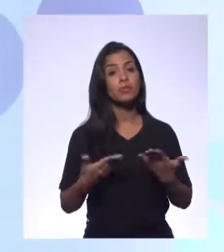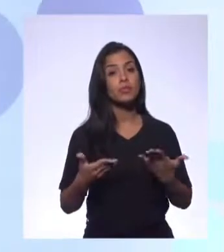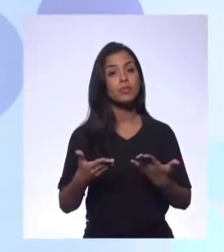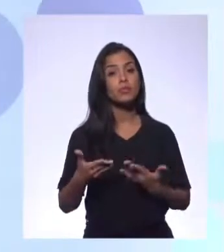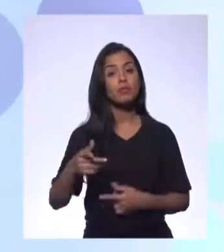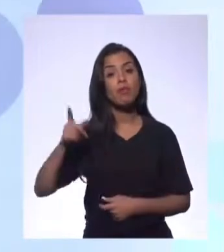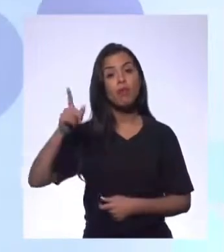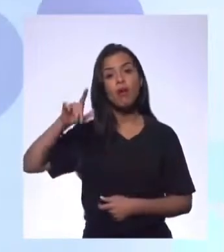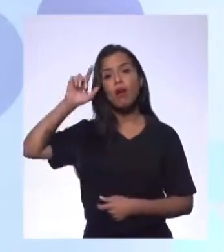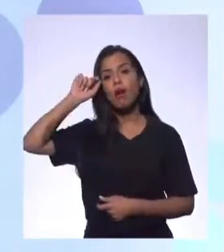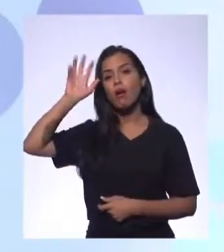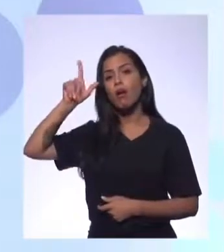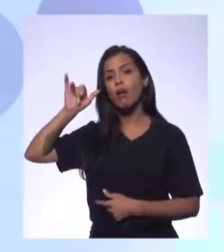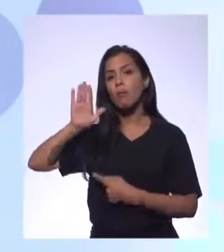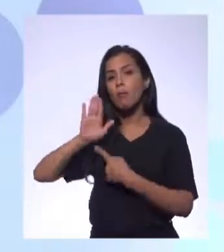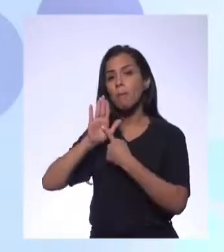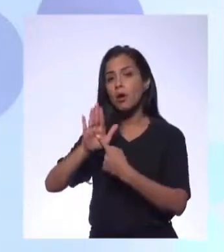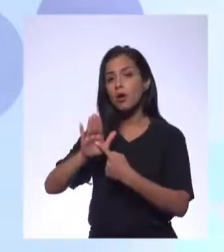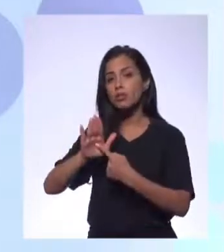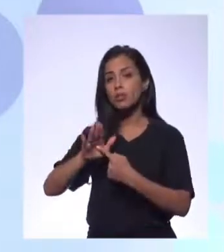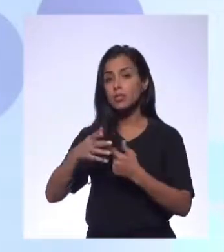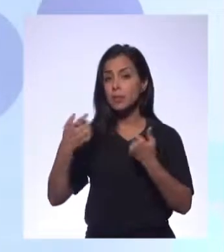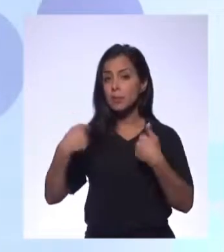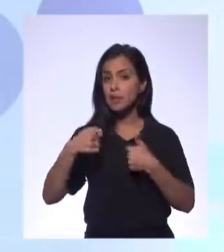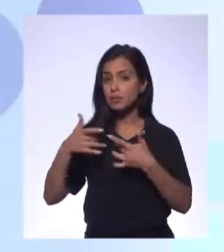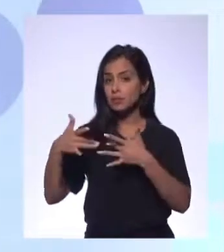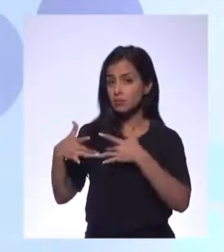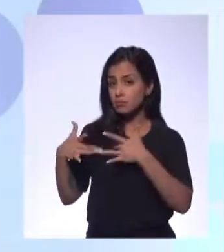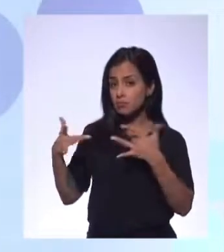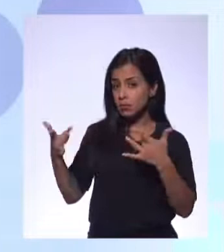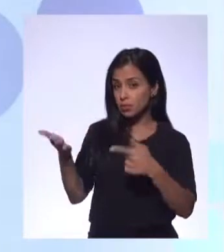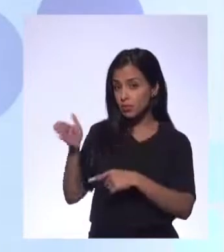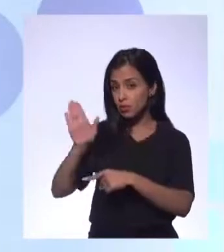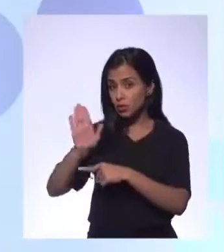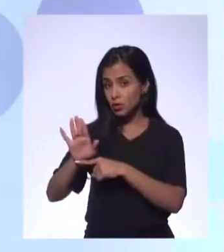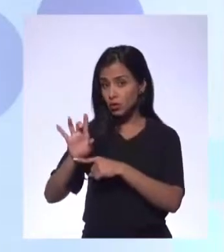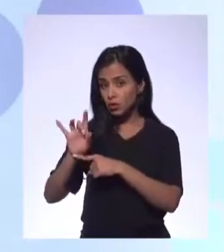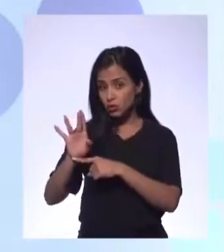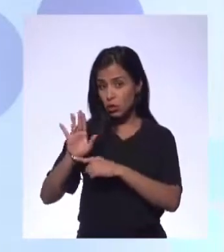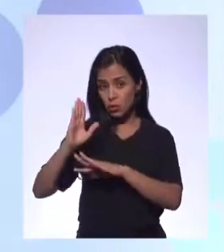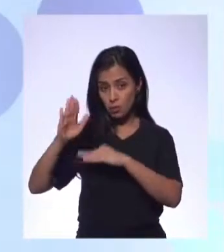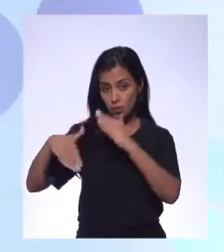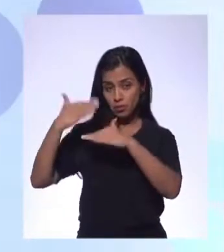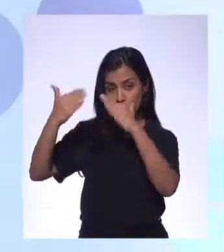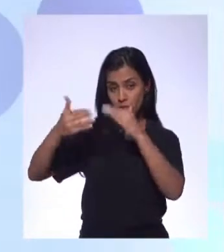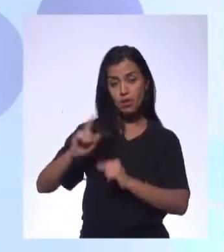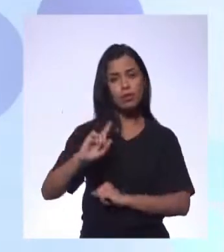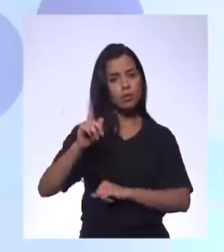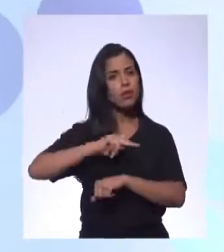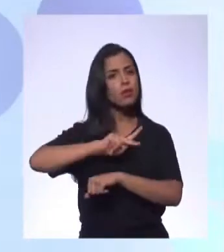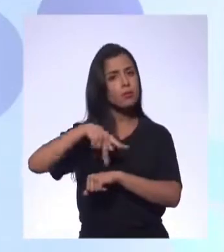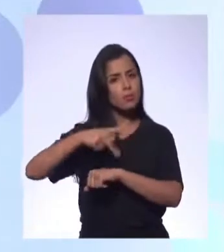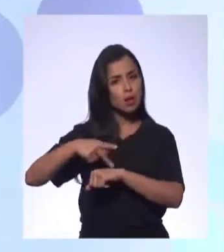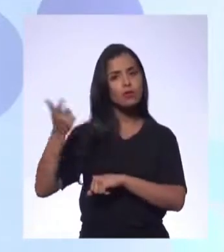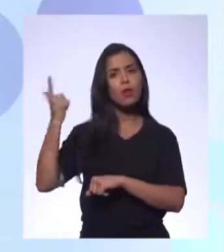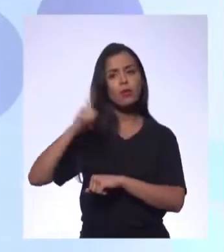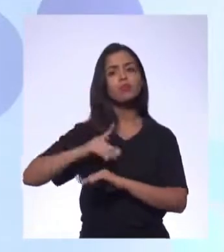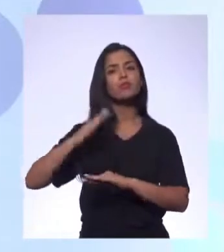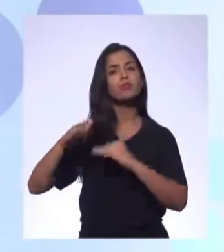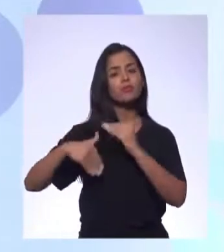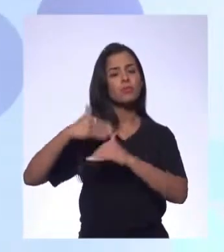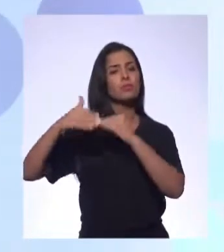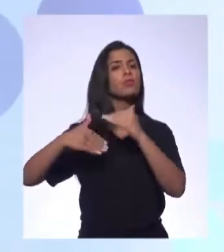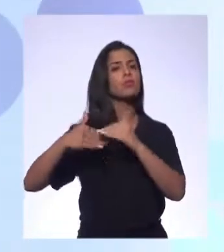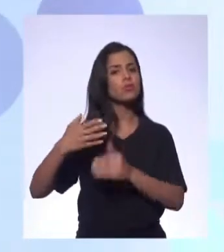mostrando que ela não precisa mais de uma pretensa missão civilizatória para se desenvolver. Os países estão exercendo de